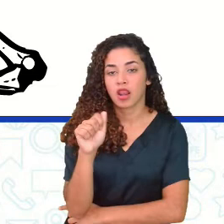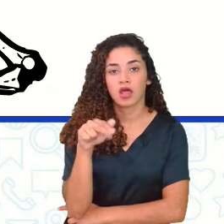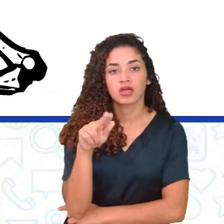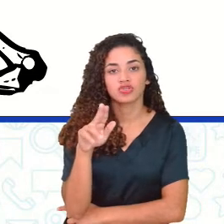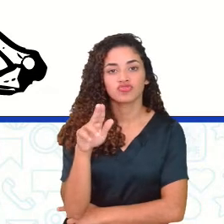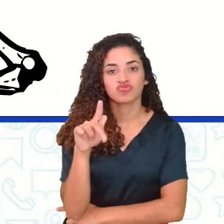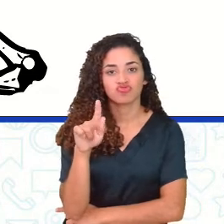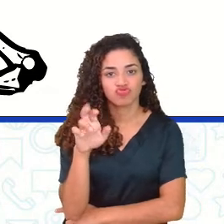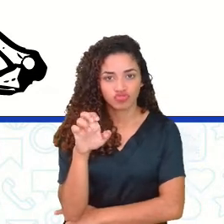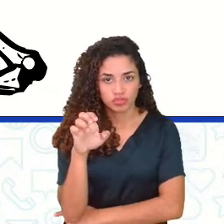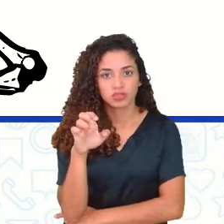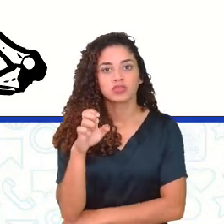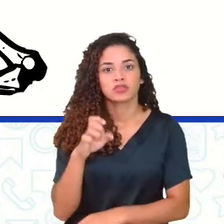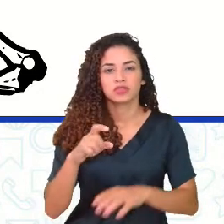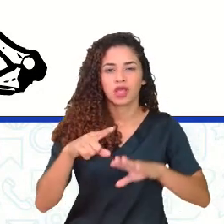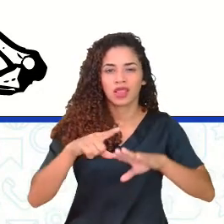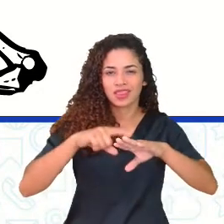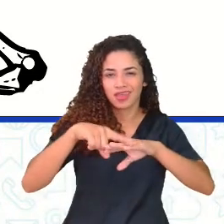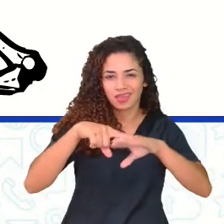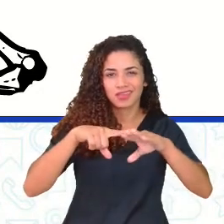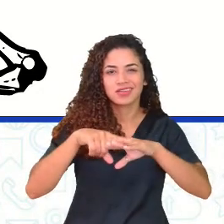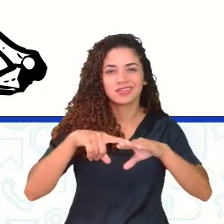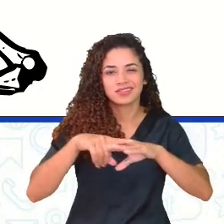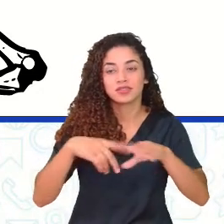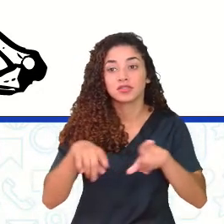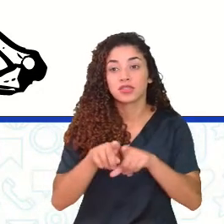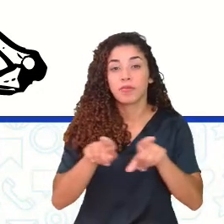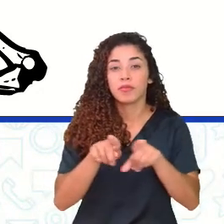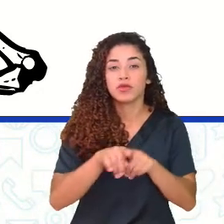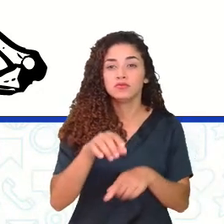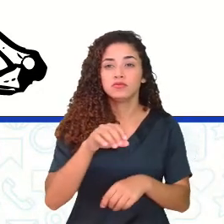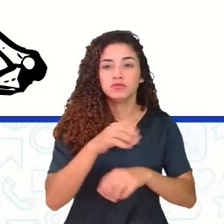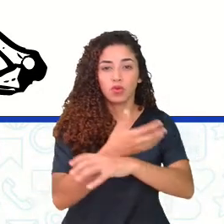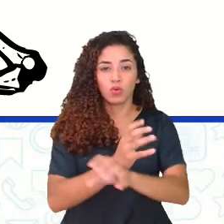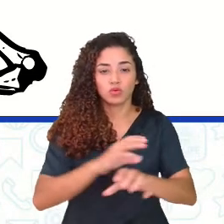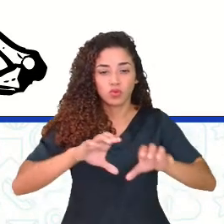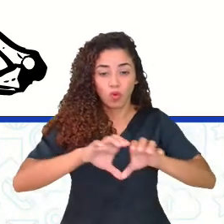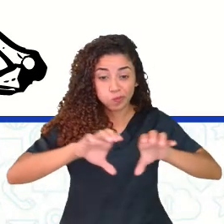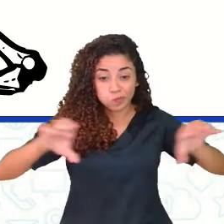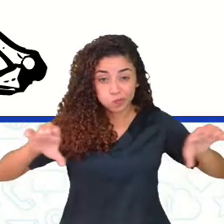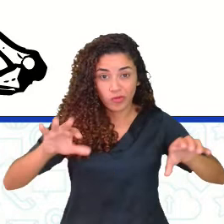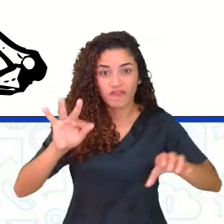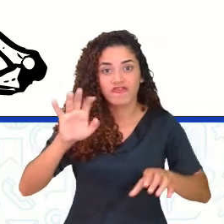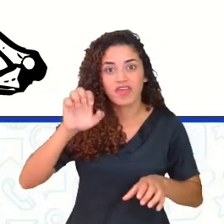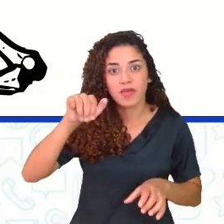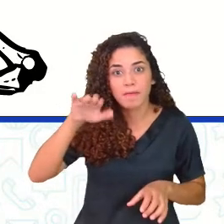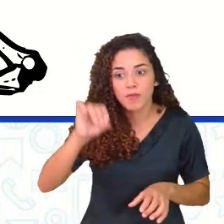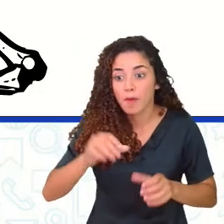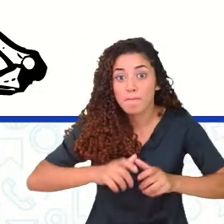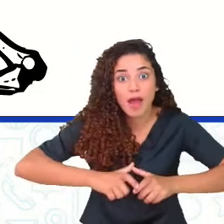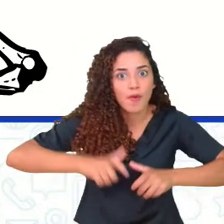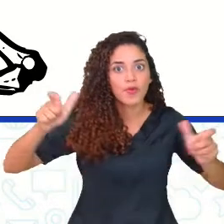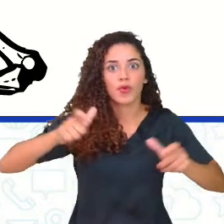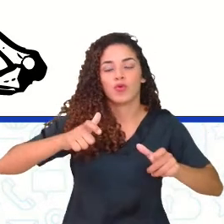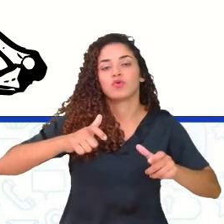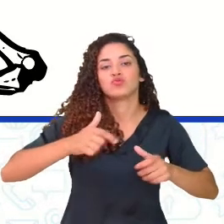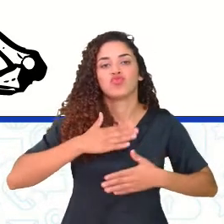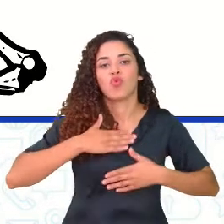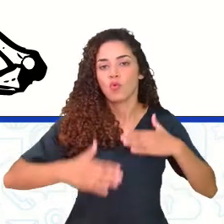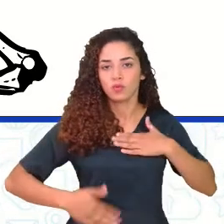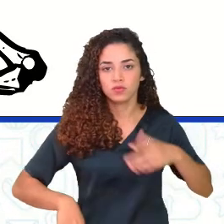desses ossinhos que compõem os nossos dedos. A questão de osso longo, como o fêmur, o maior osso do nosso corpo. De